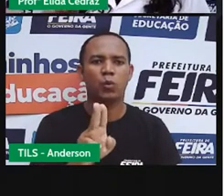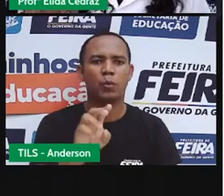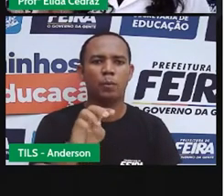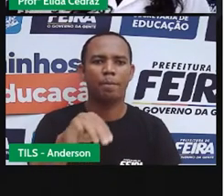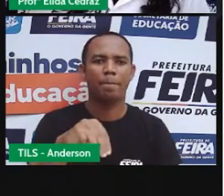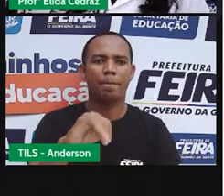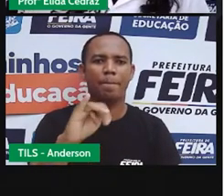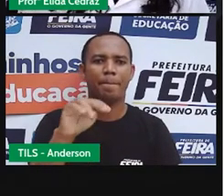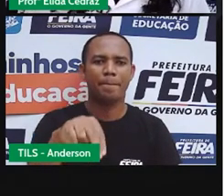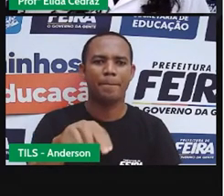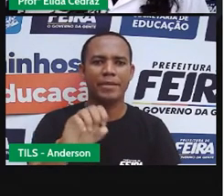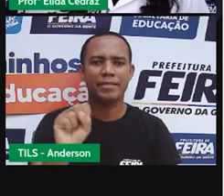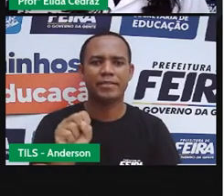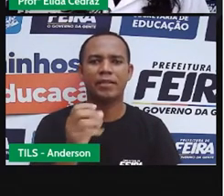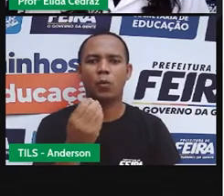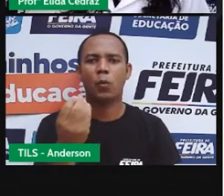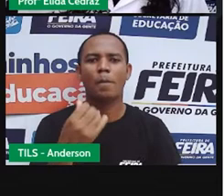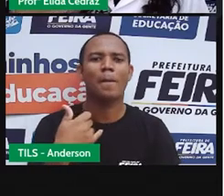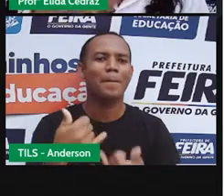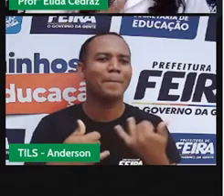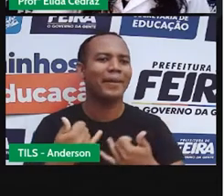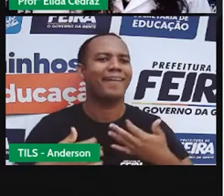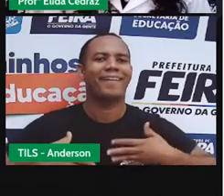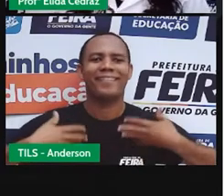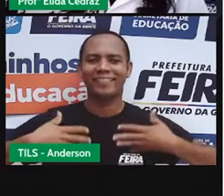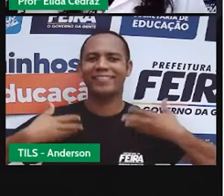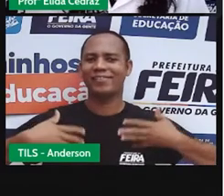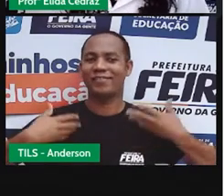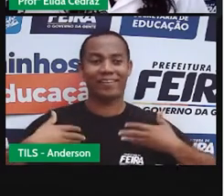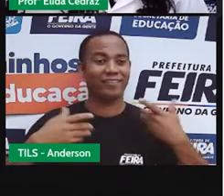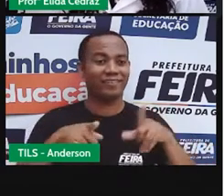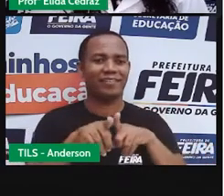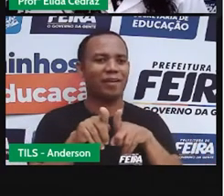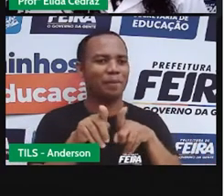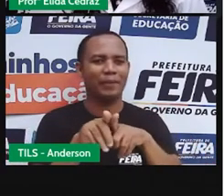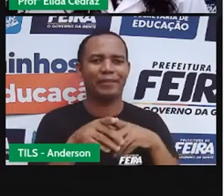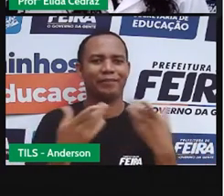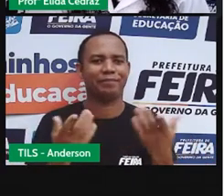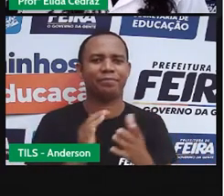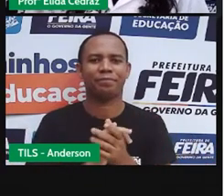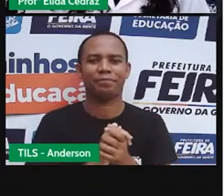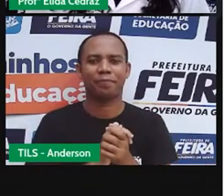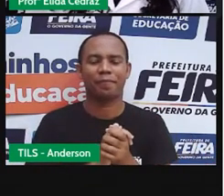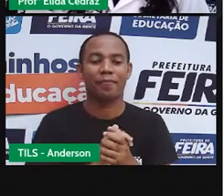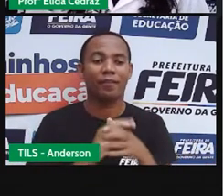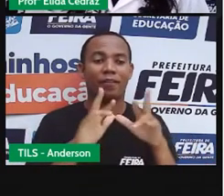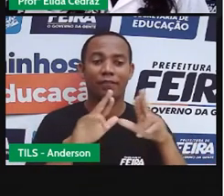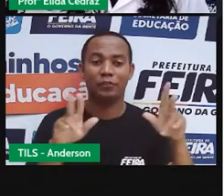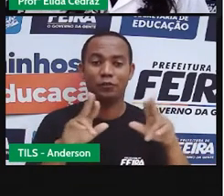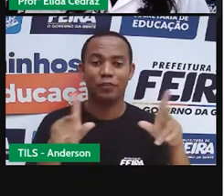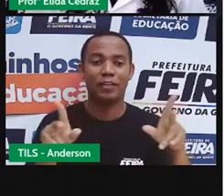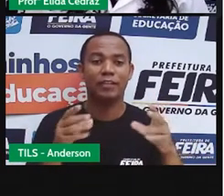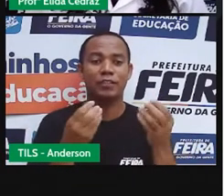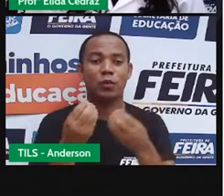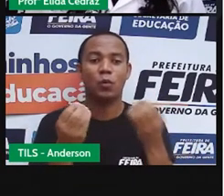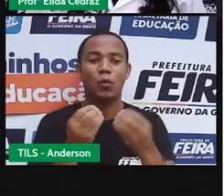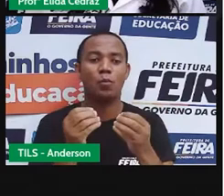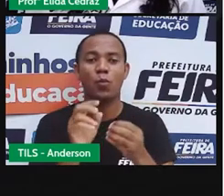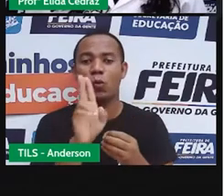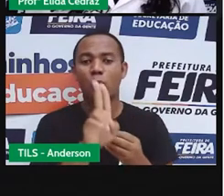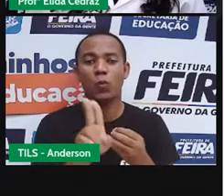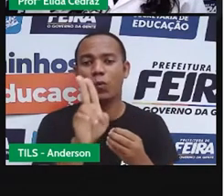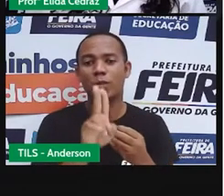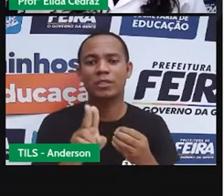aldeias, assim como você se diverte aqui na cidade, ou aí na zona rural, no distrito onde você mora. A diferença é que eles